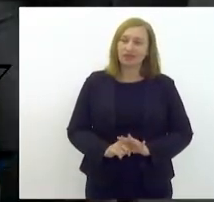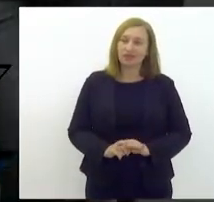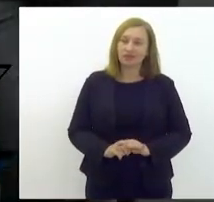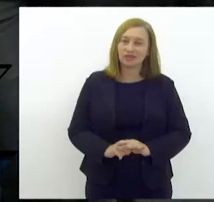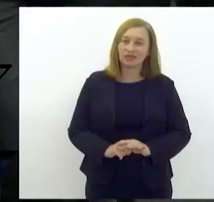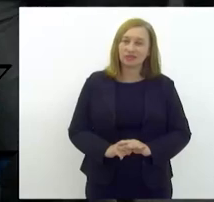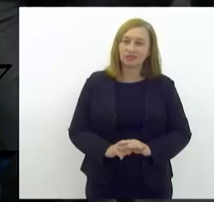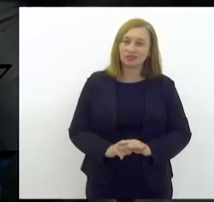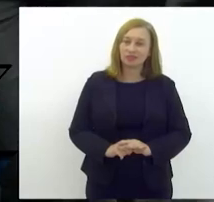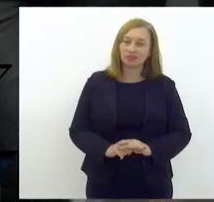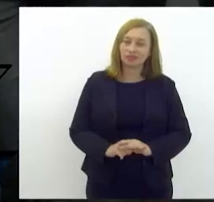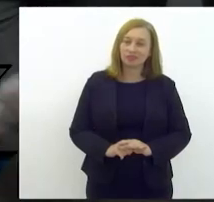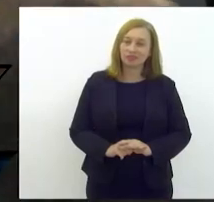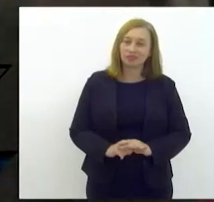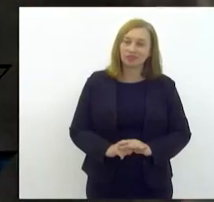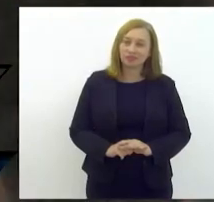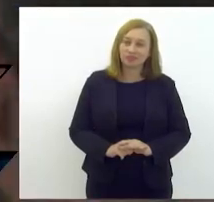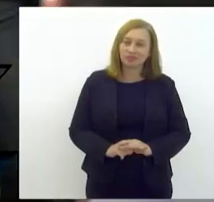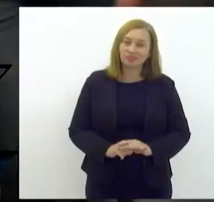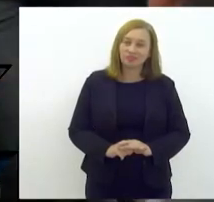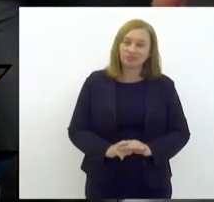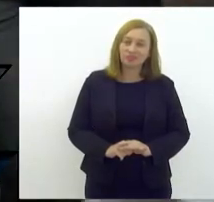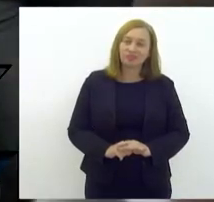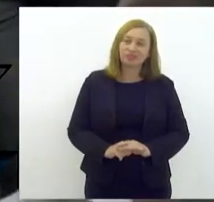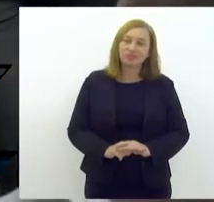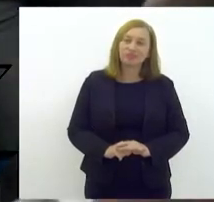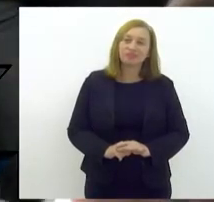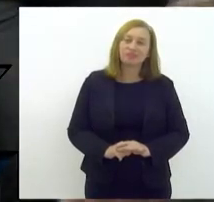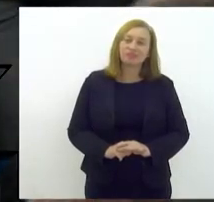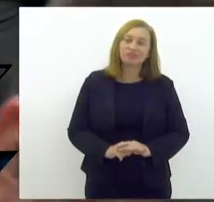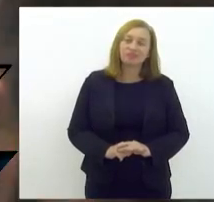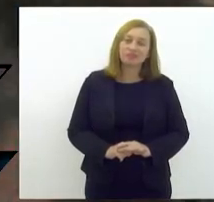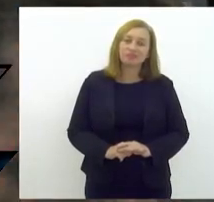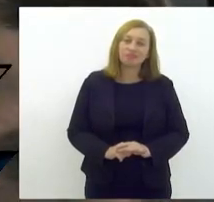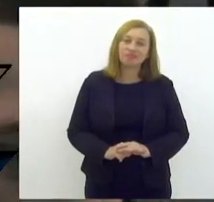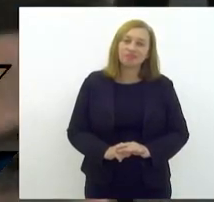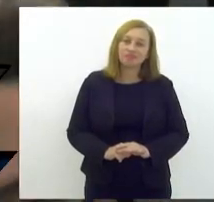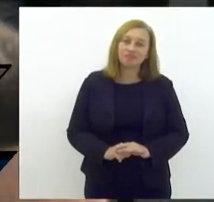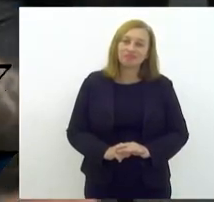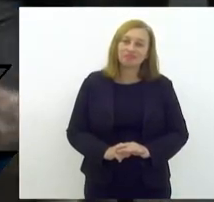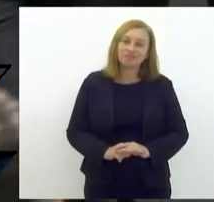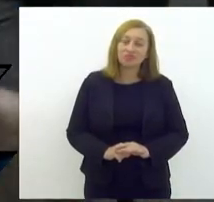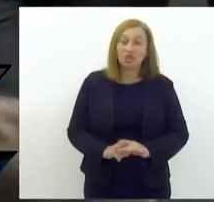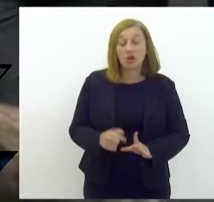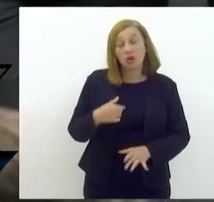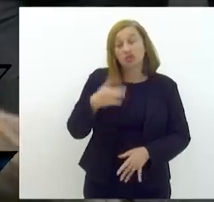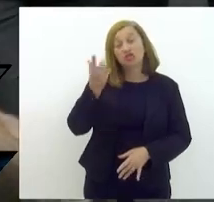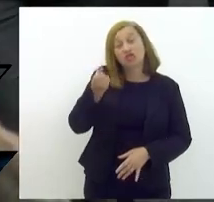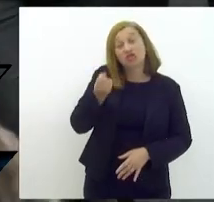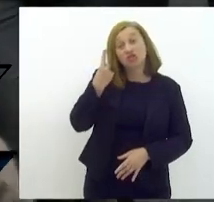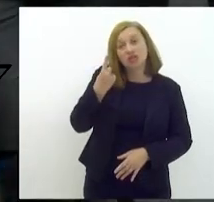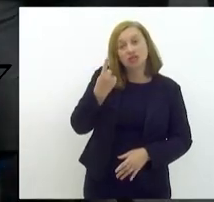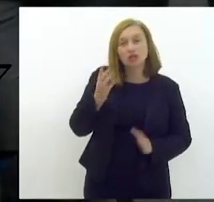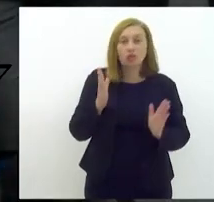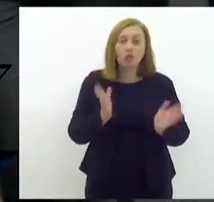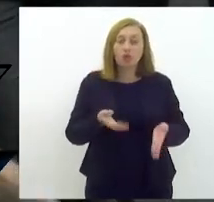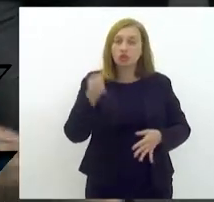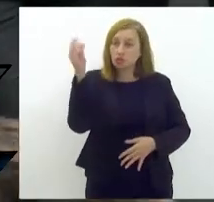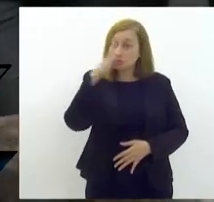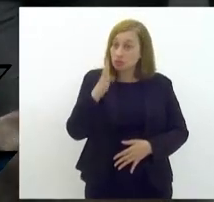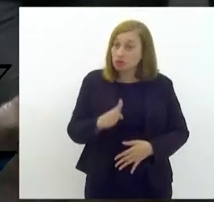algo que me traz né estranheza hoje no Brasil